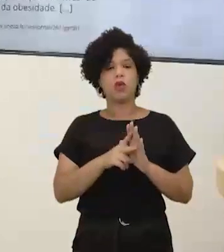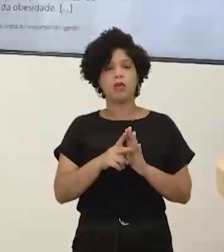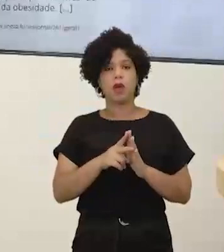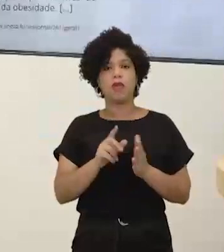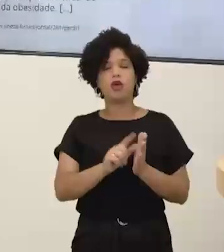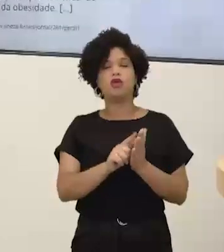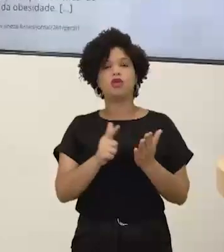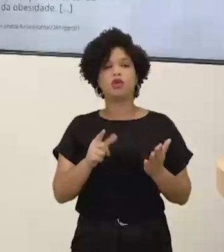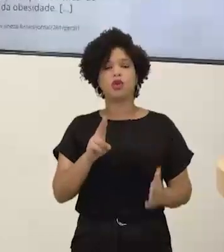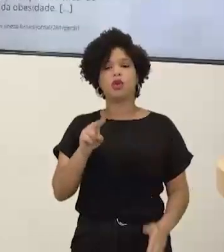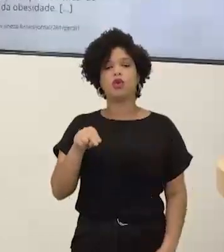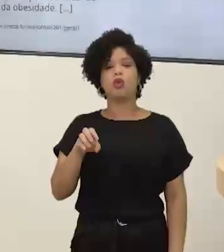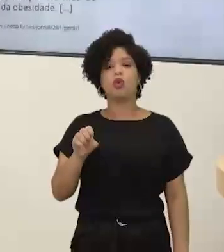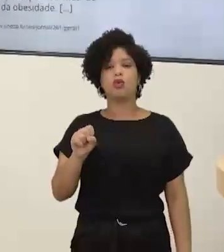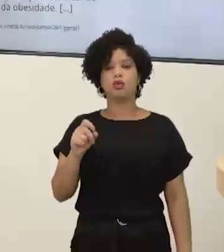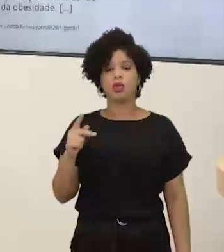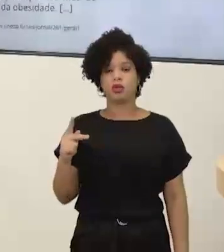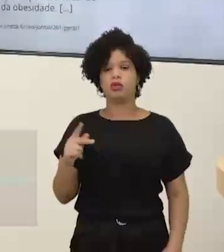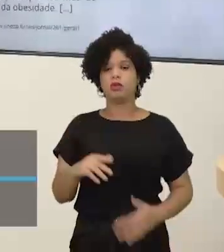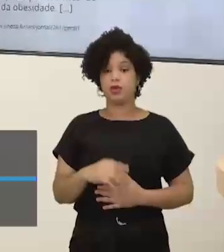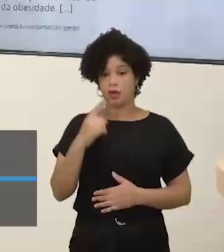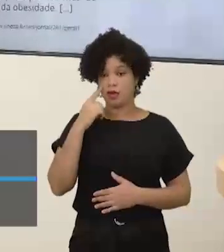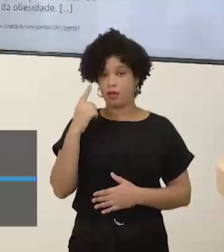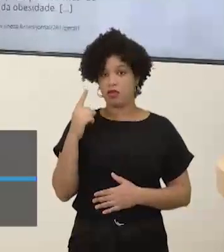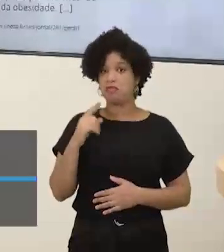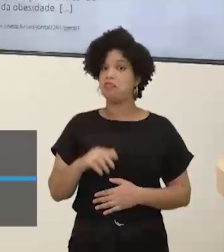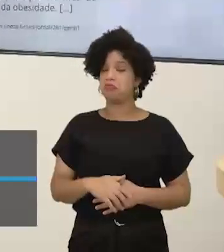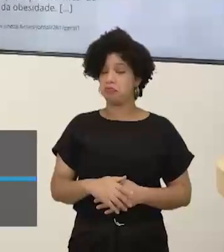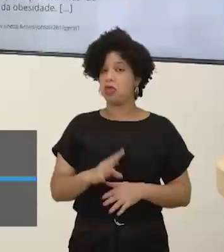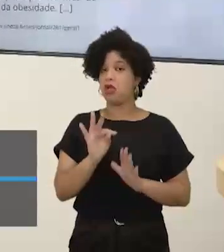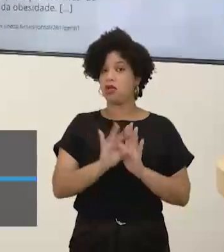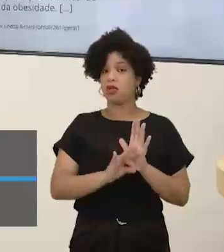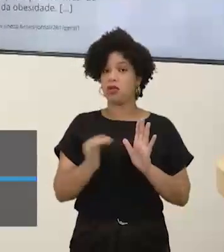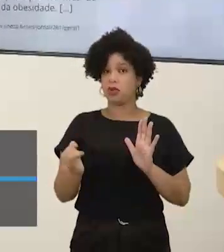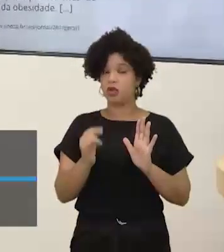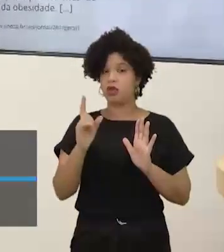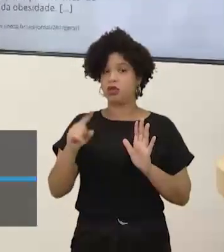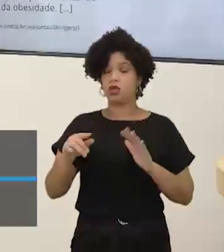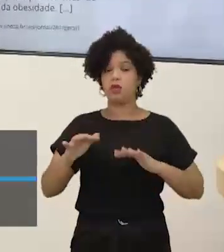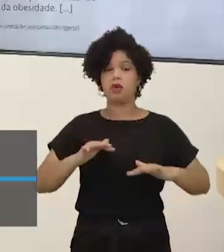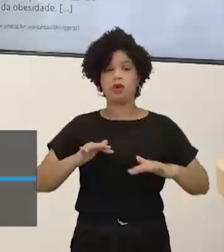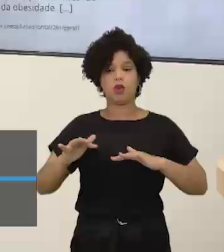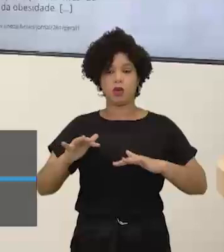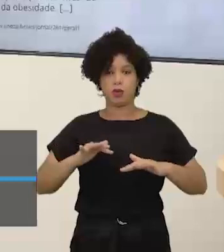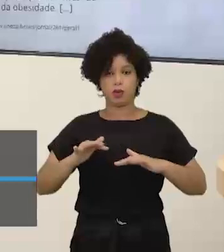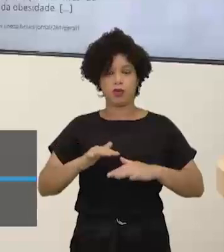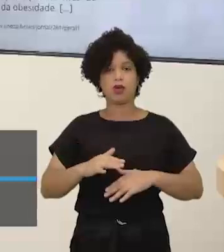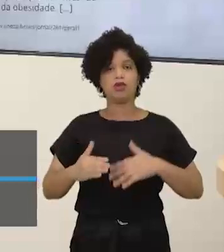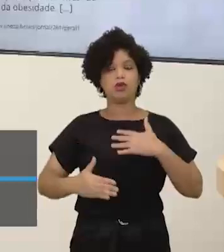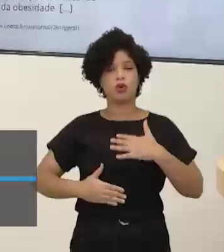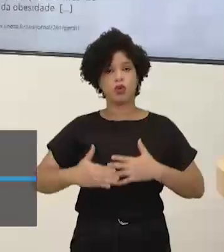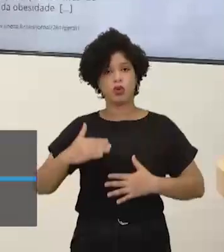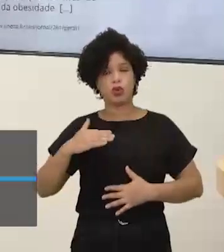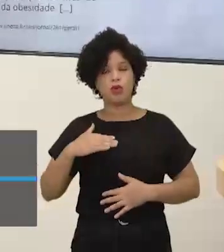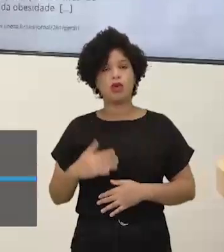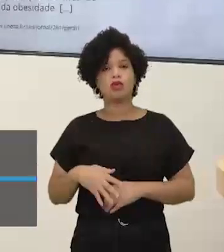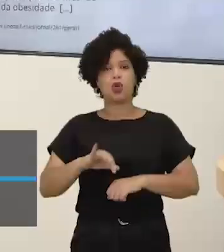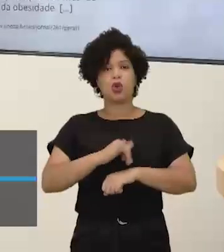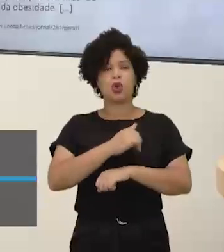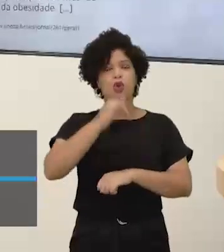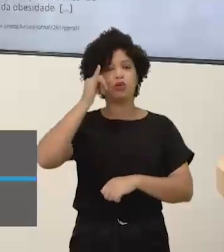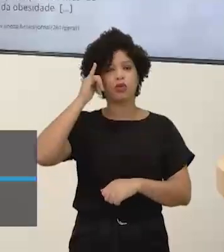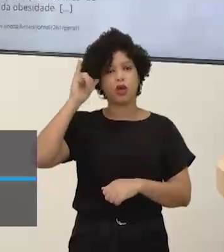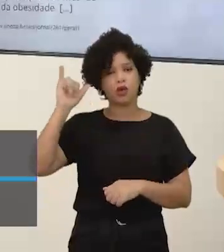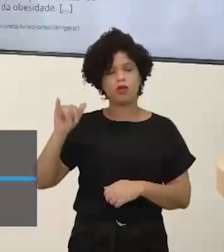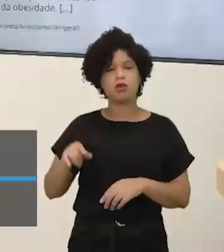só, a importância do texto, não precisa nem falar, né, do movimento, tal, trabalhando essa questão do exercício físico, do combate à obesidade,